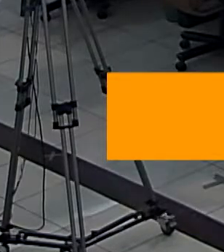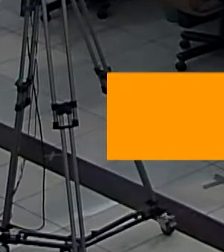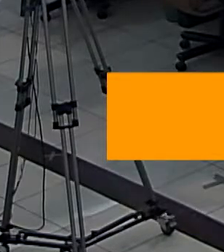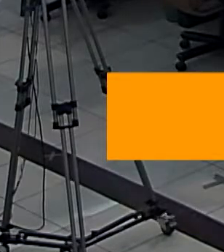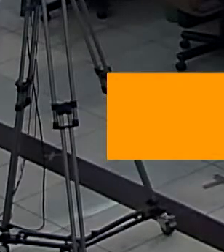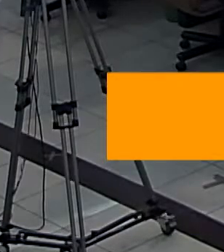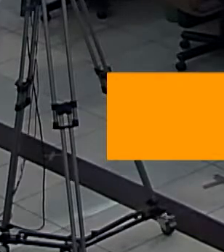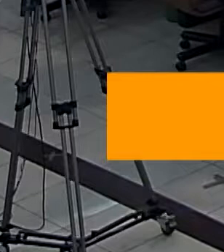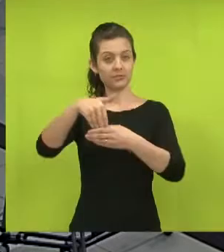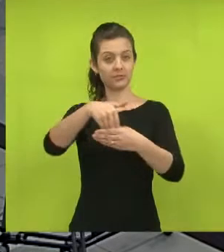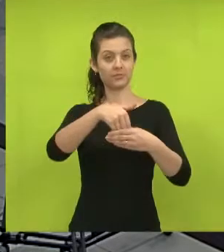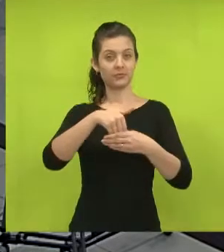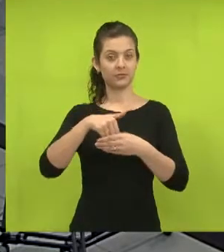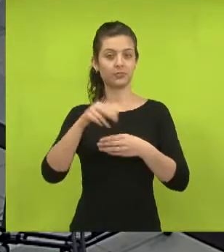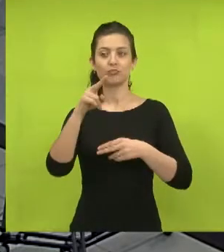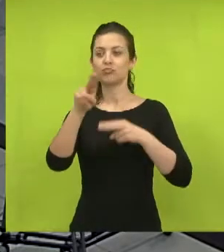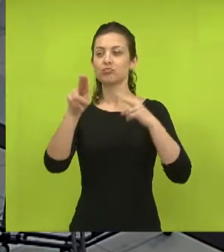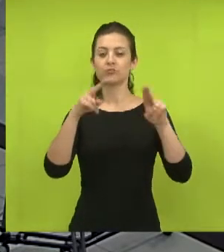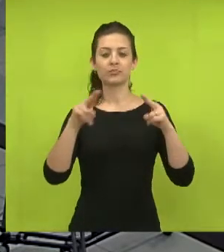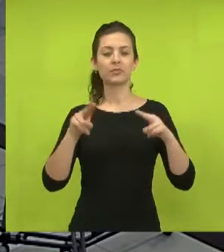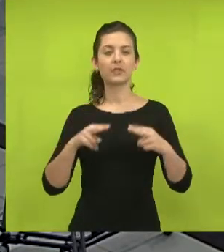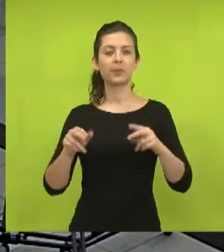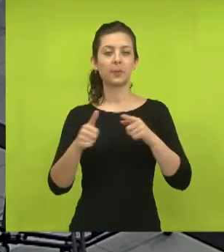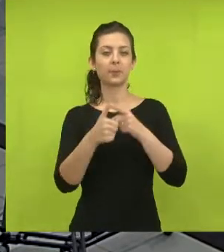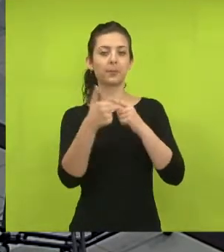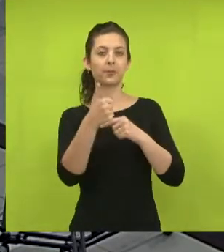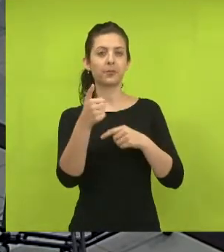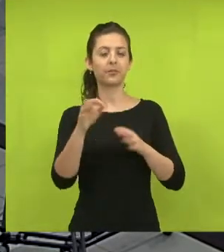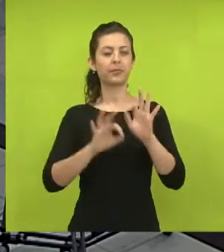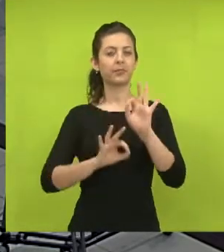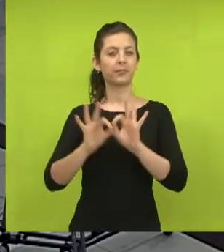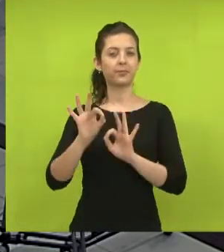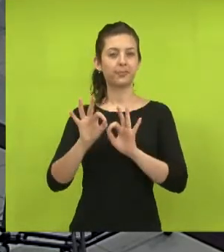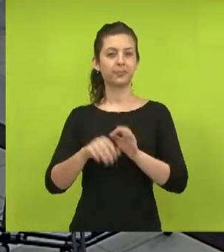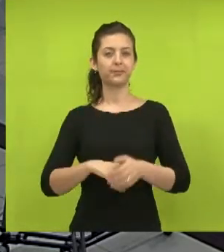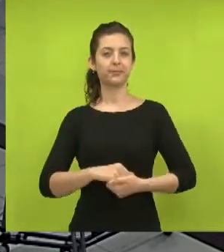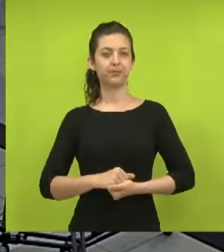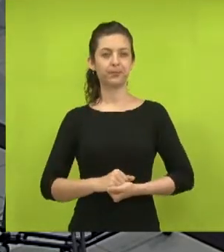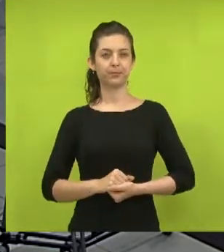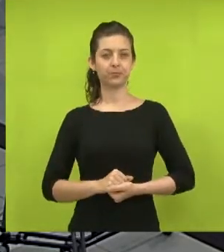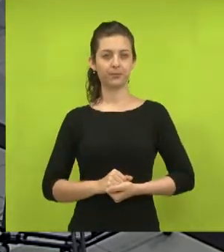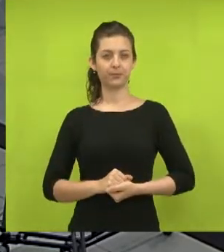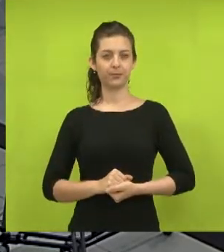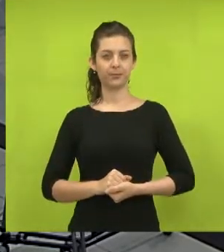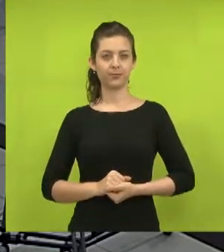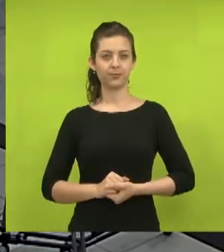Então, vamos à votação na forma nominal. O primeiro projeto...